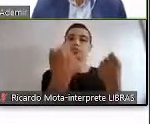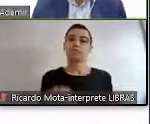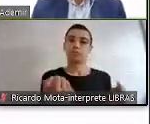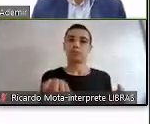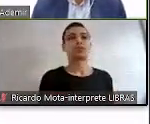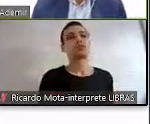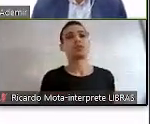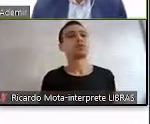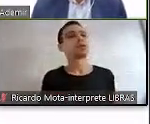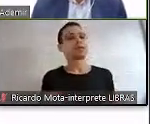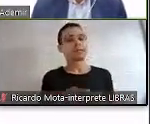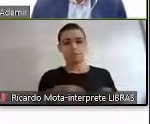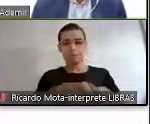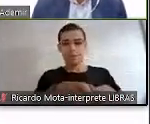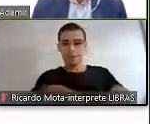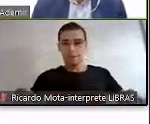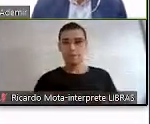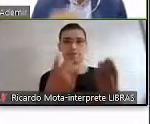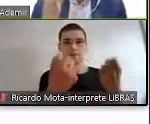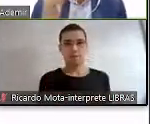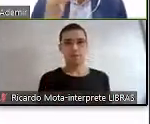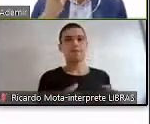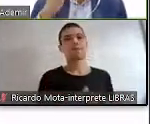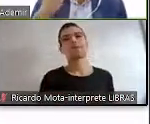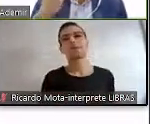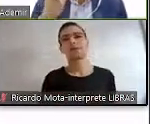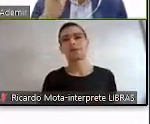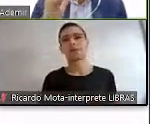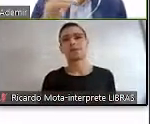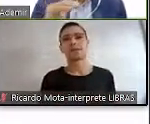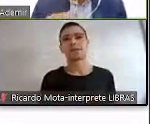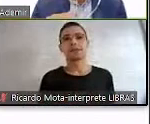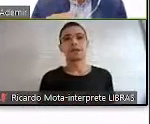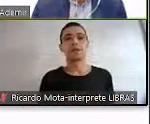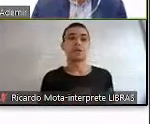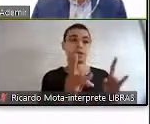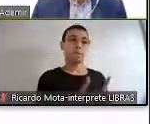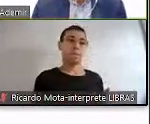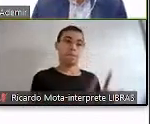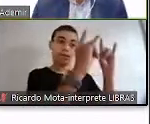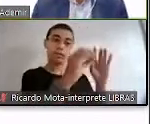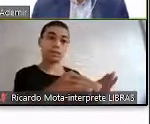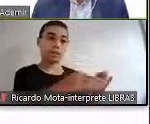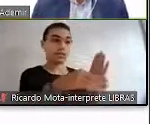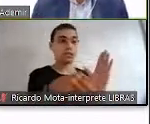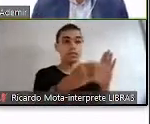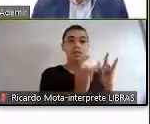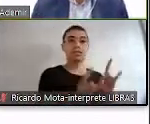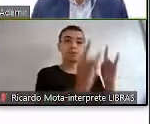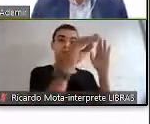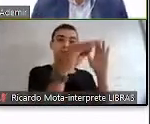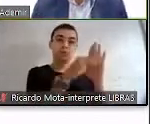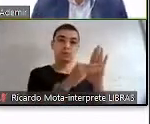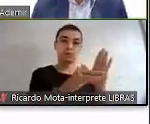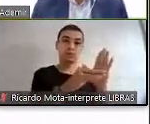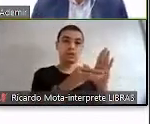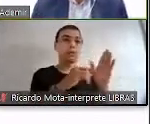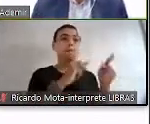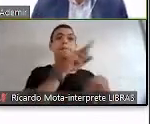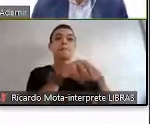fundação. Então, na parte estrutural, tem construção, intervenções e manutenção. Na parte da